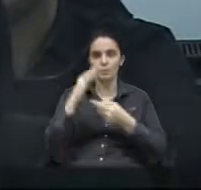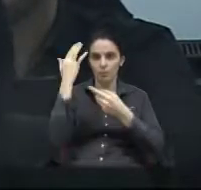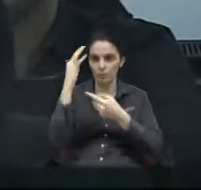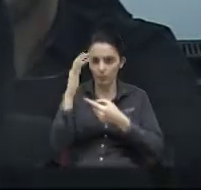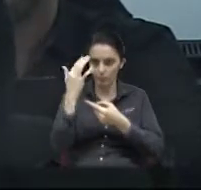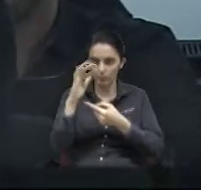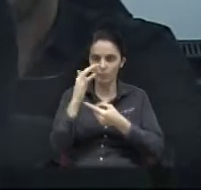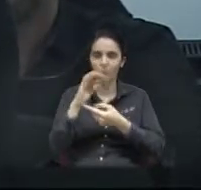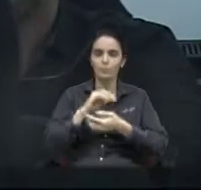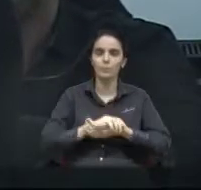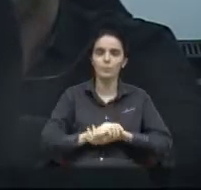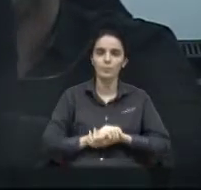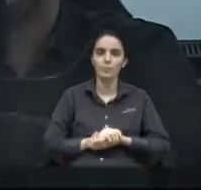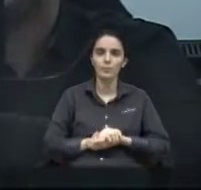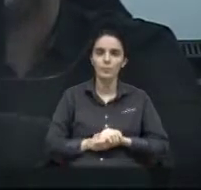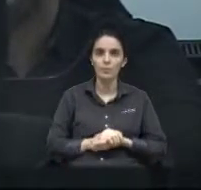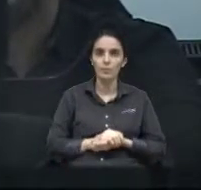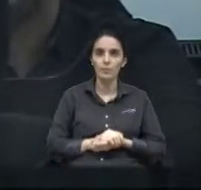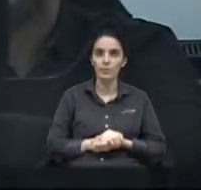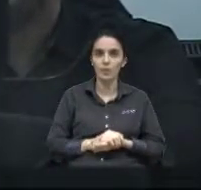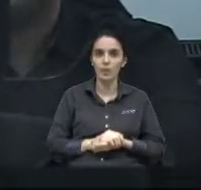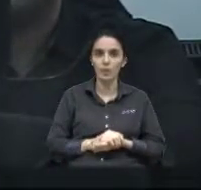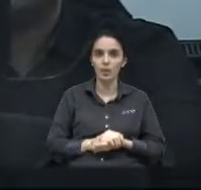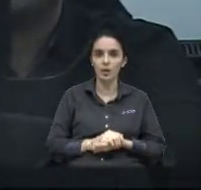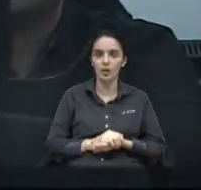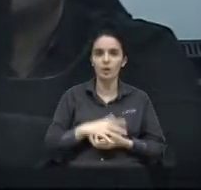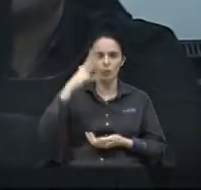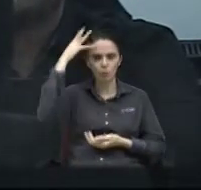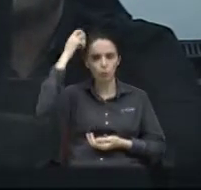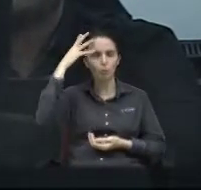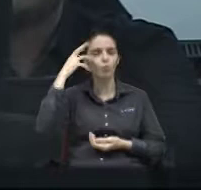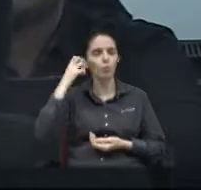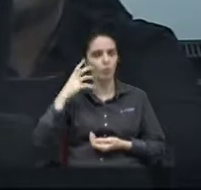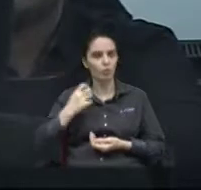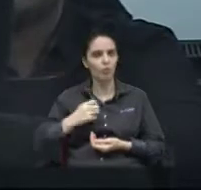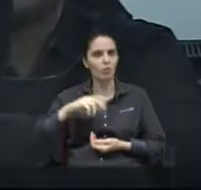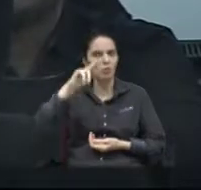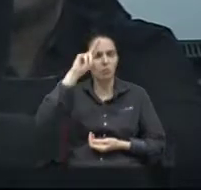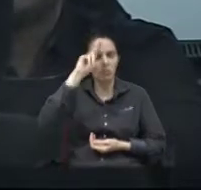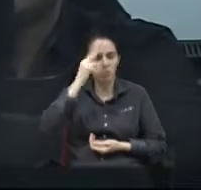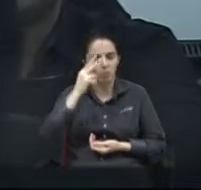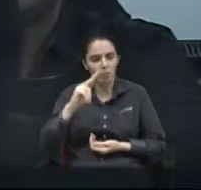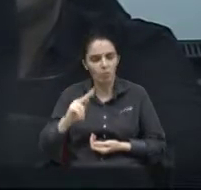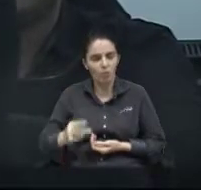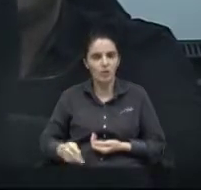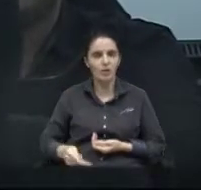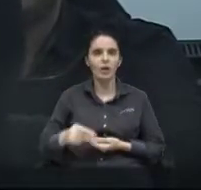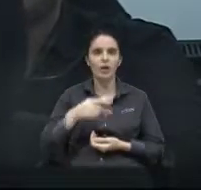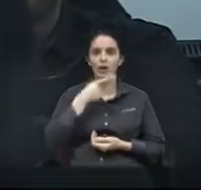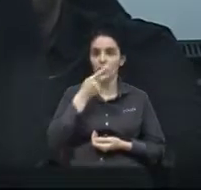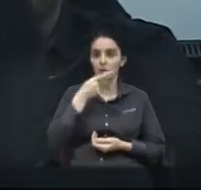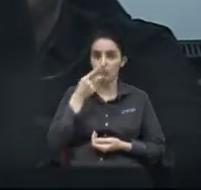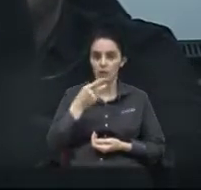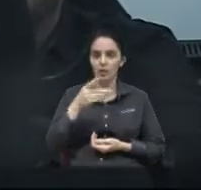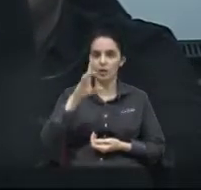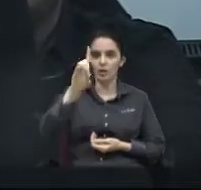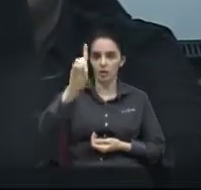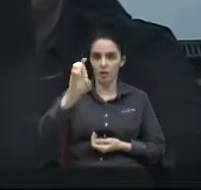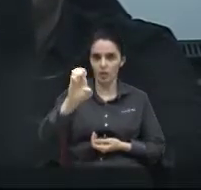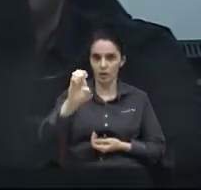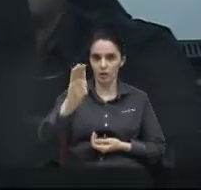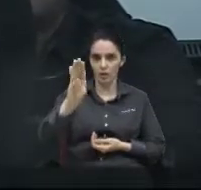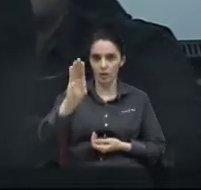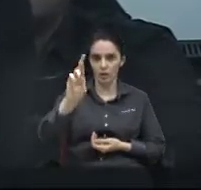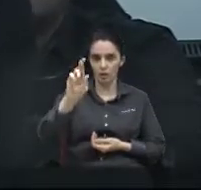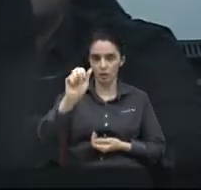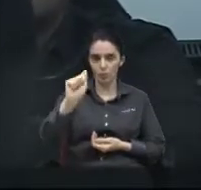dizer que pra nós é muito é com muita honra né a gente está falando de você aqui que diante de dois mil